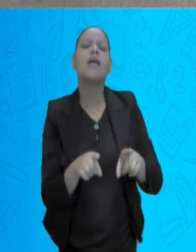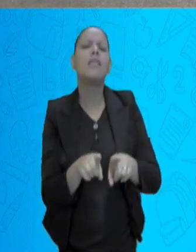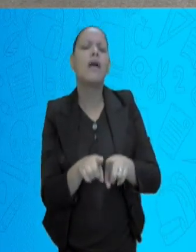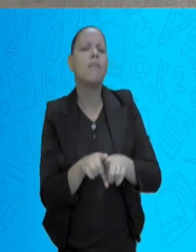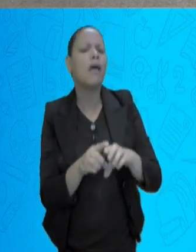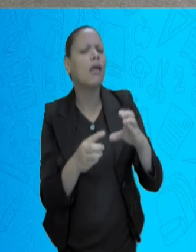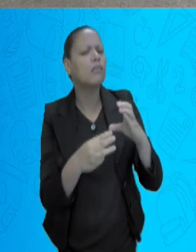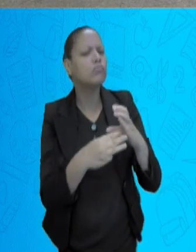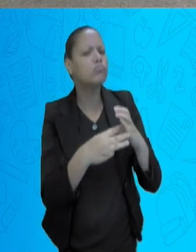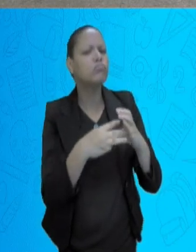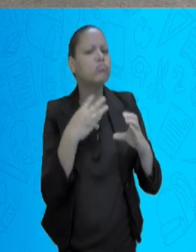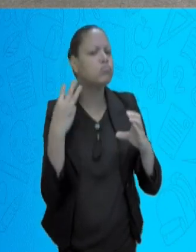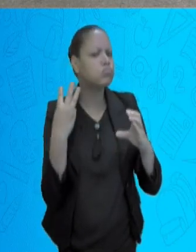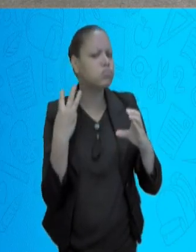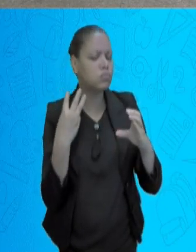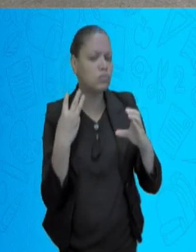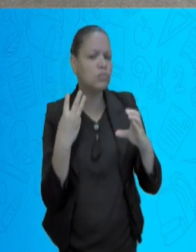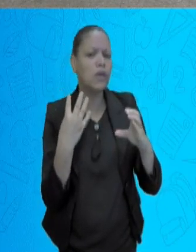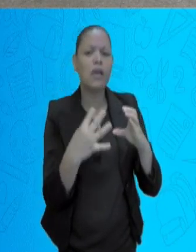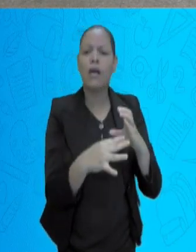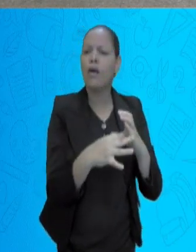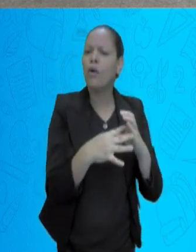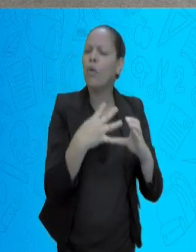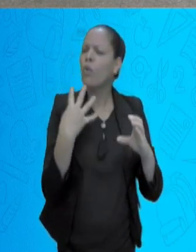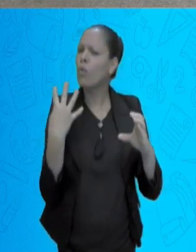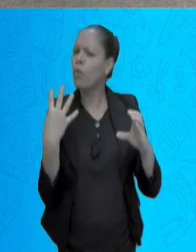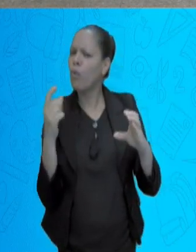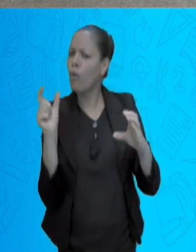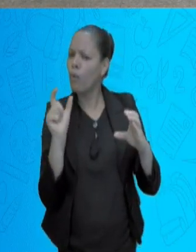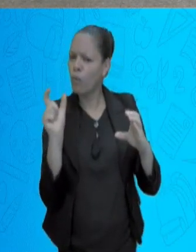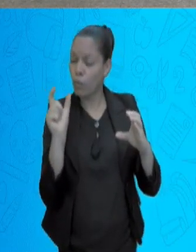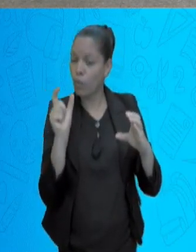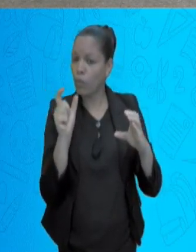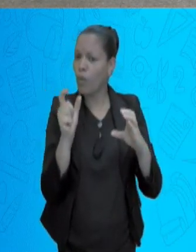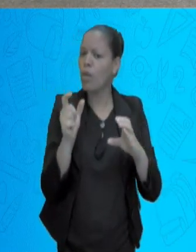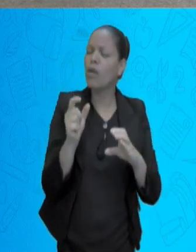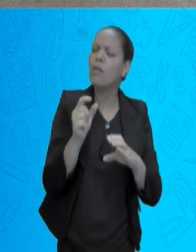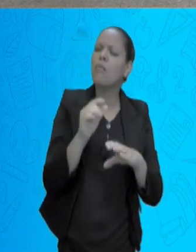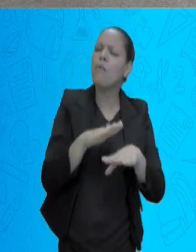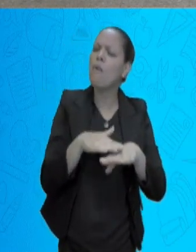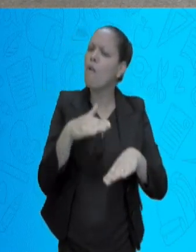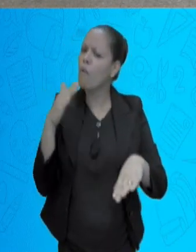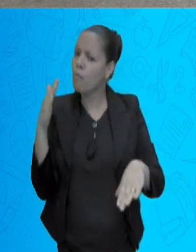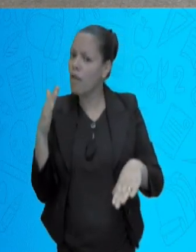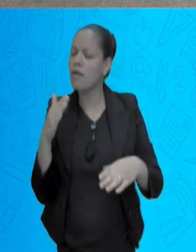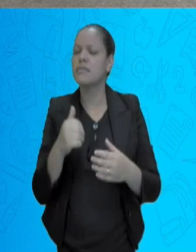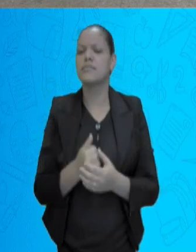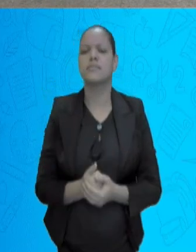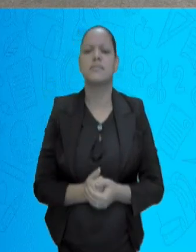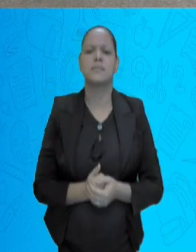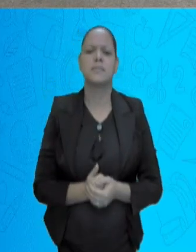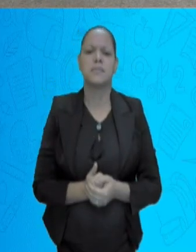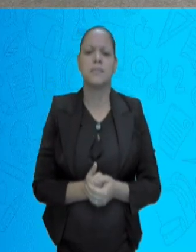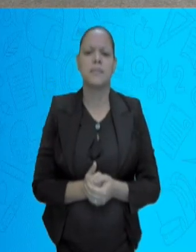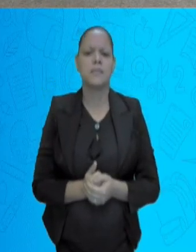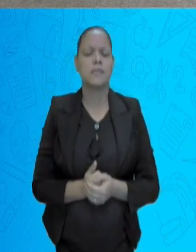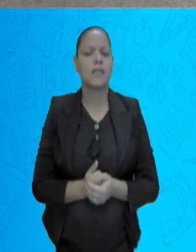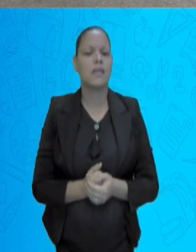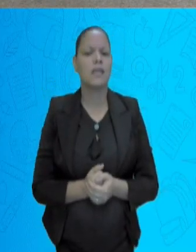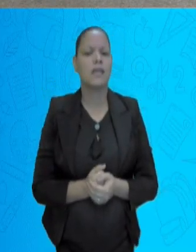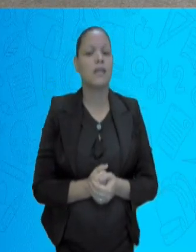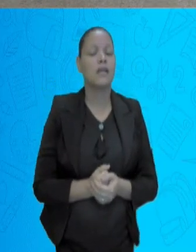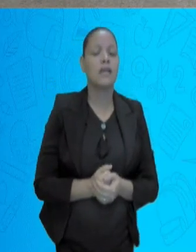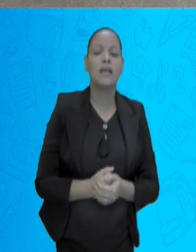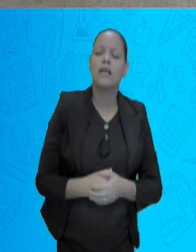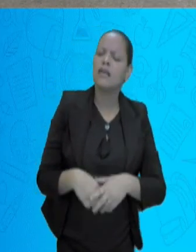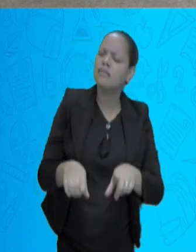3 sílabas, trissílaba, e de 4 ou mais sílabas, polissílaba, que já é